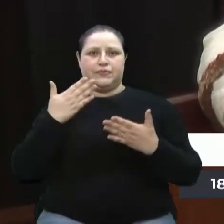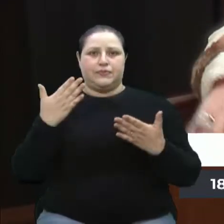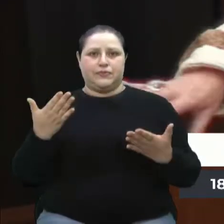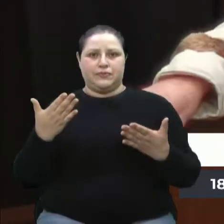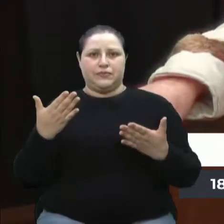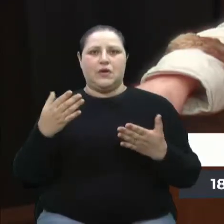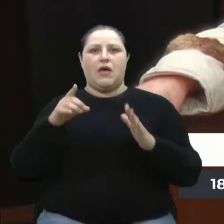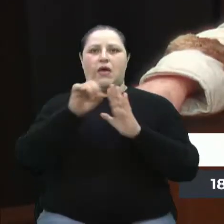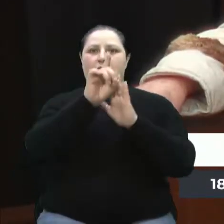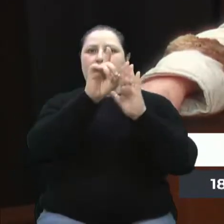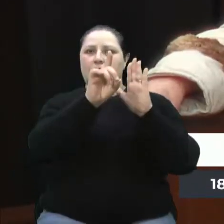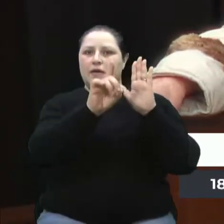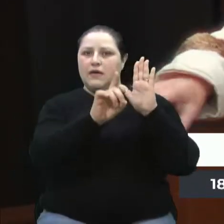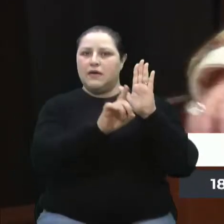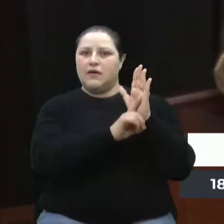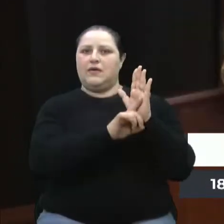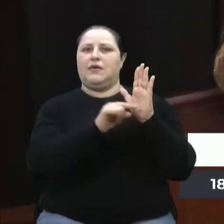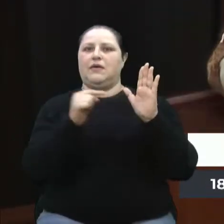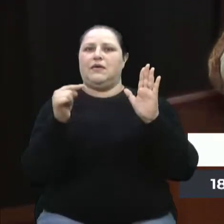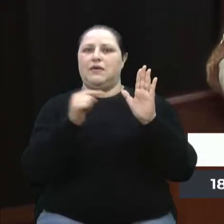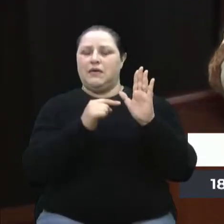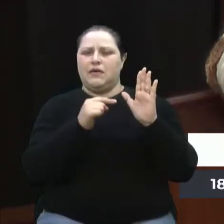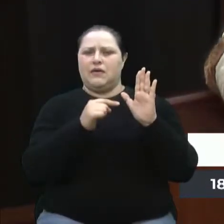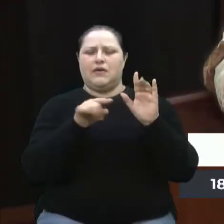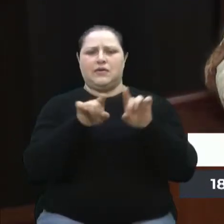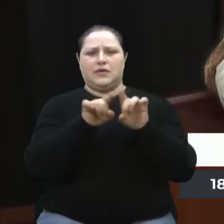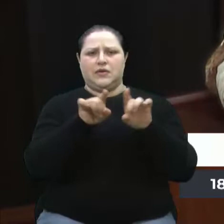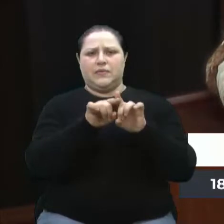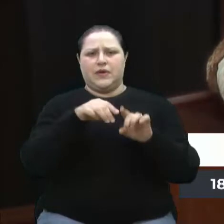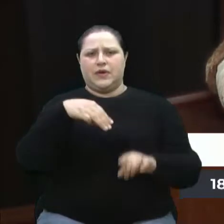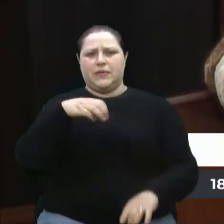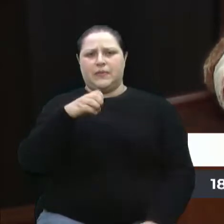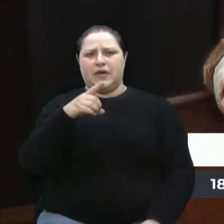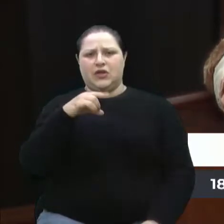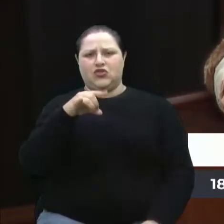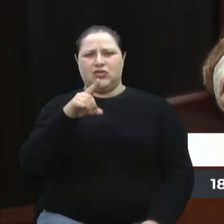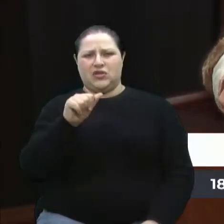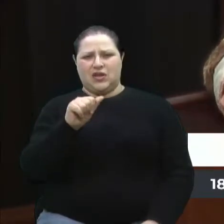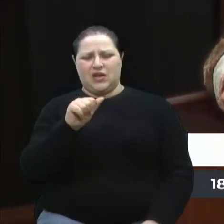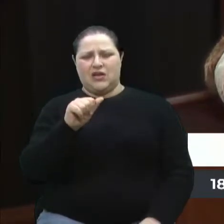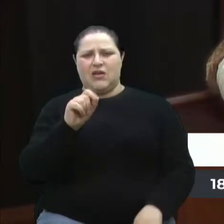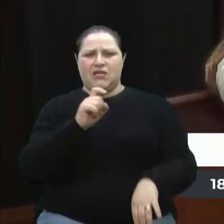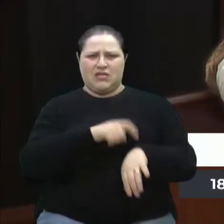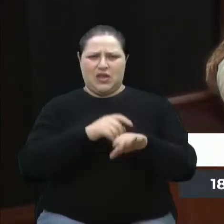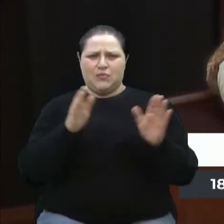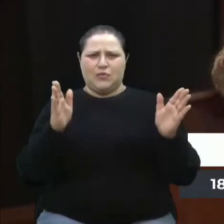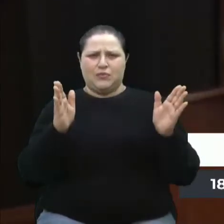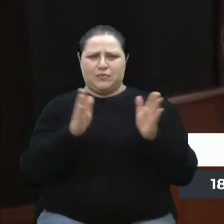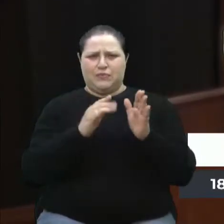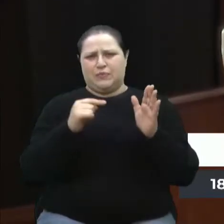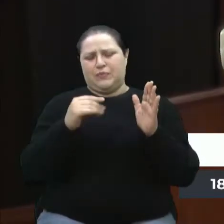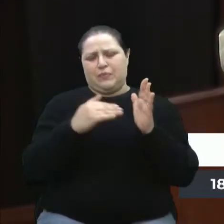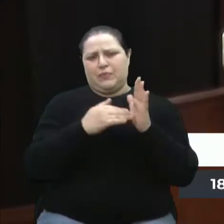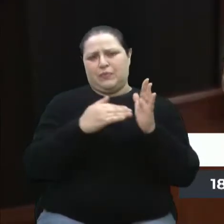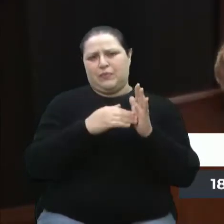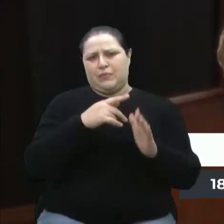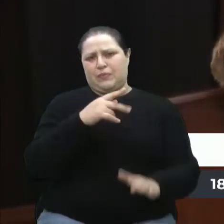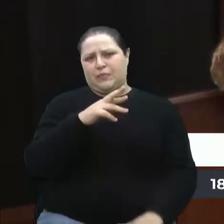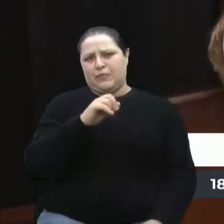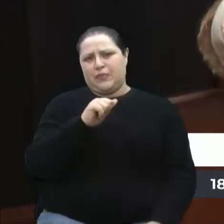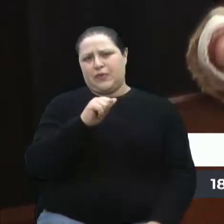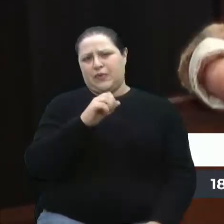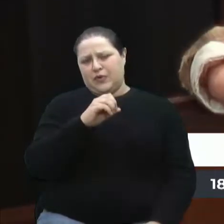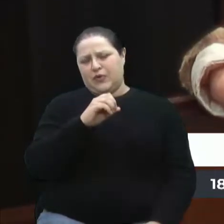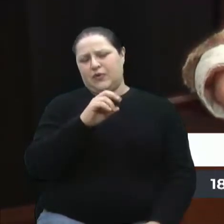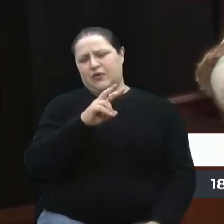um decreto, né, e uma medida provisória do governo federal. Imagine um instrumento, uma